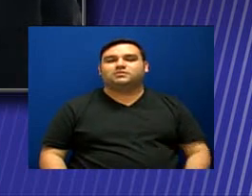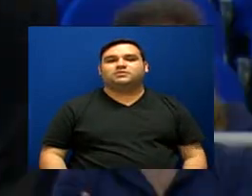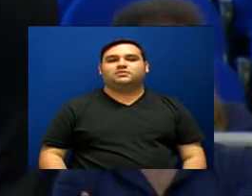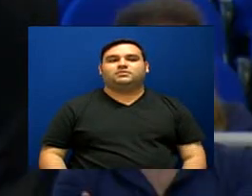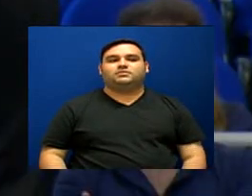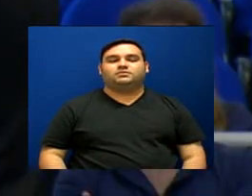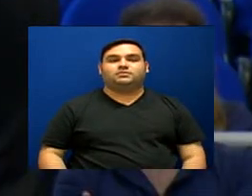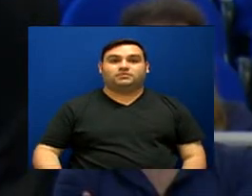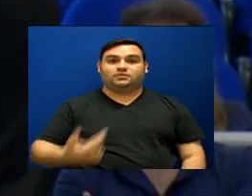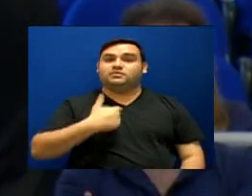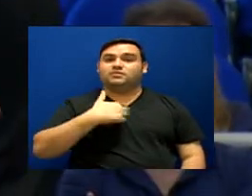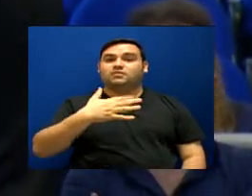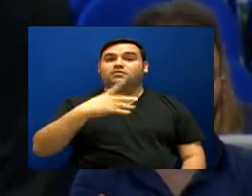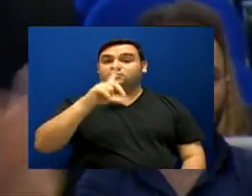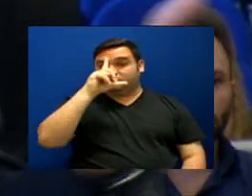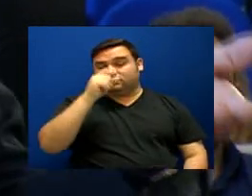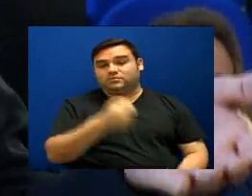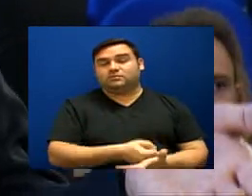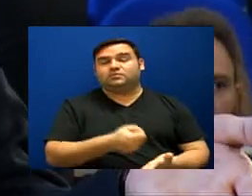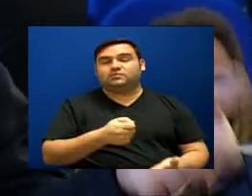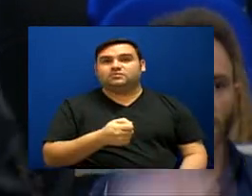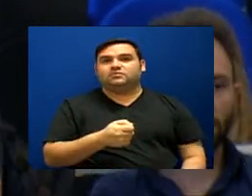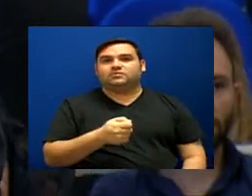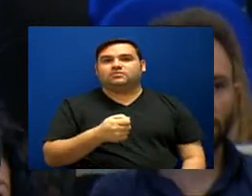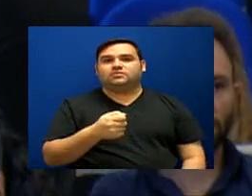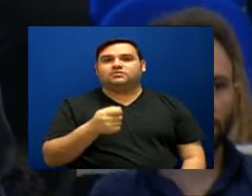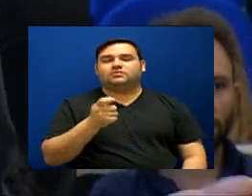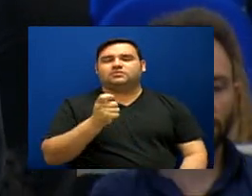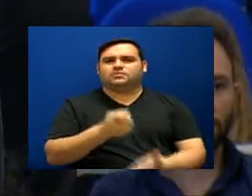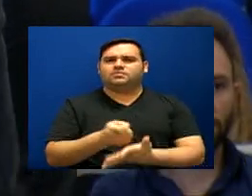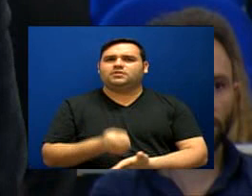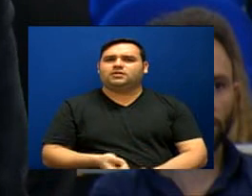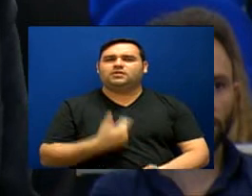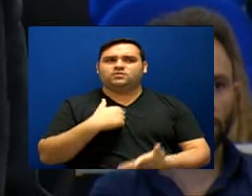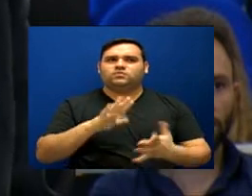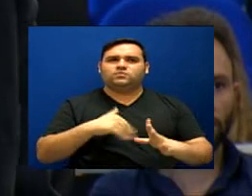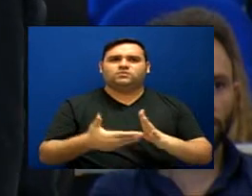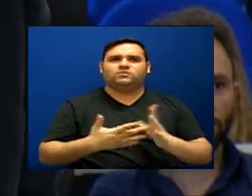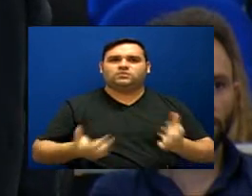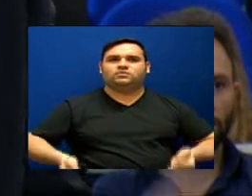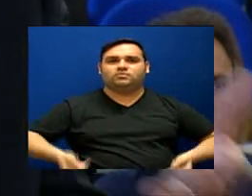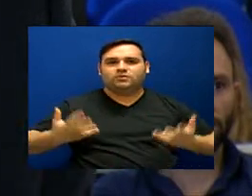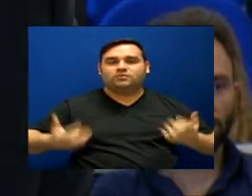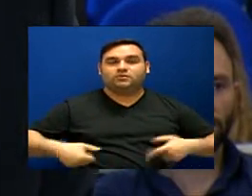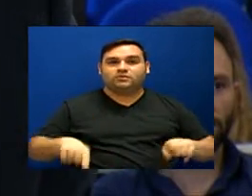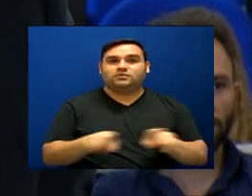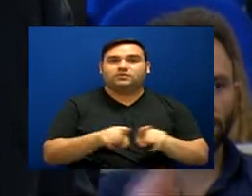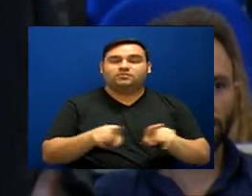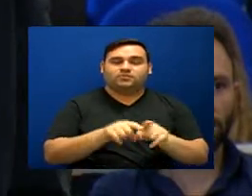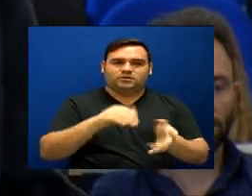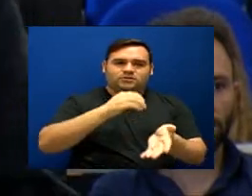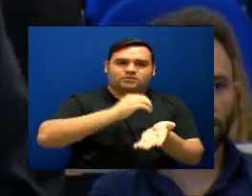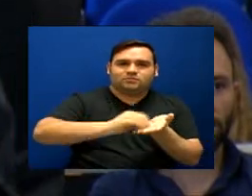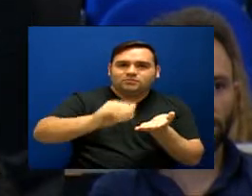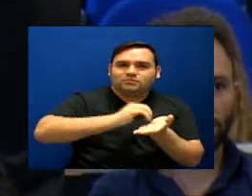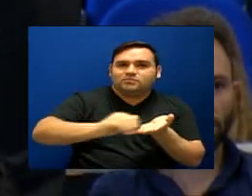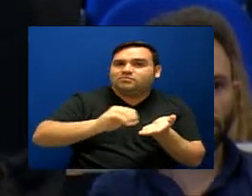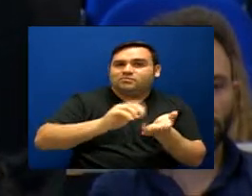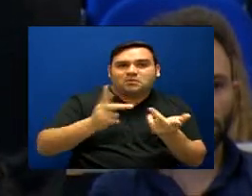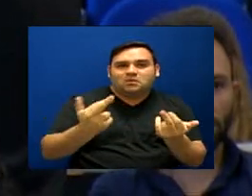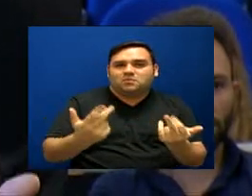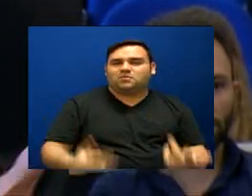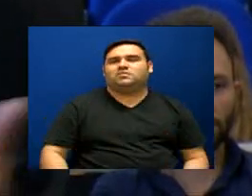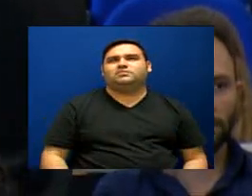feito. Eu optei por bancar todos os custos do gabinete, inclusive toner, com recursos